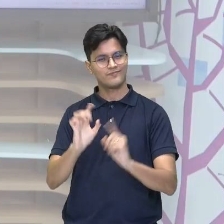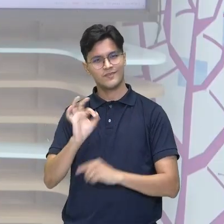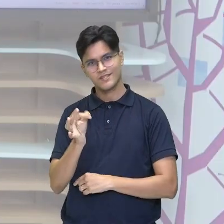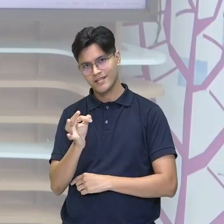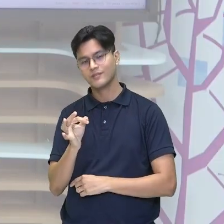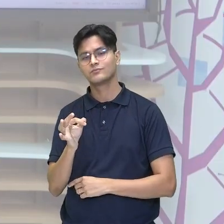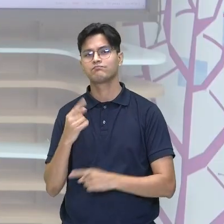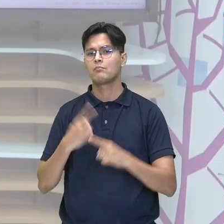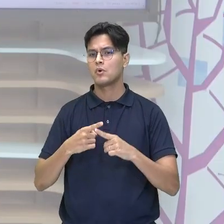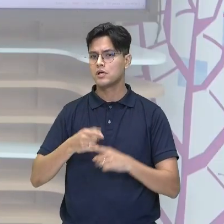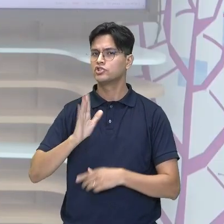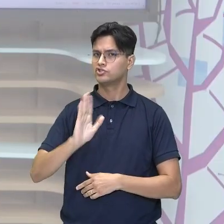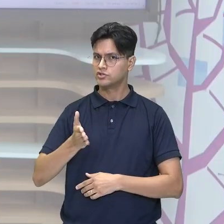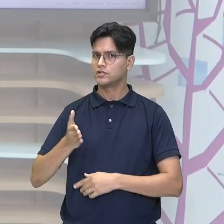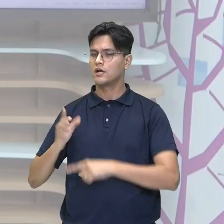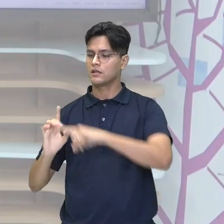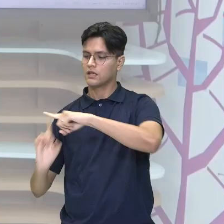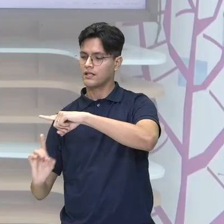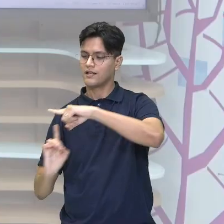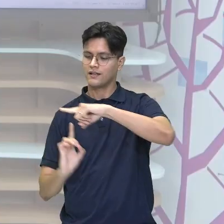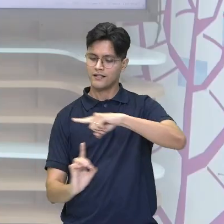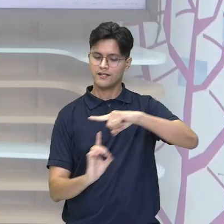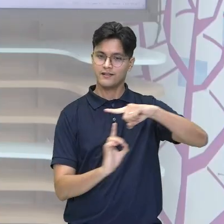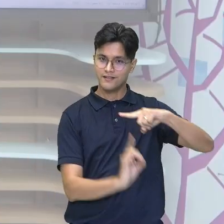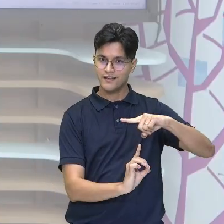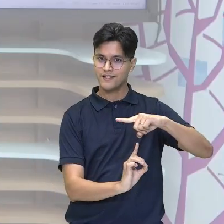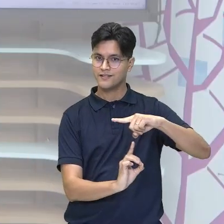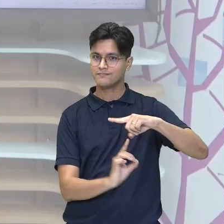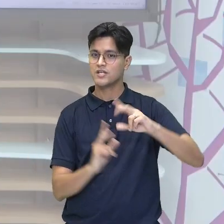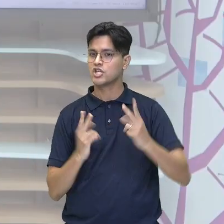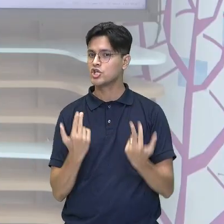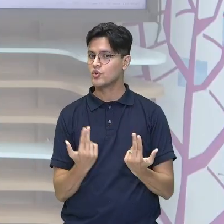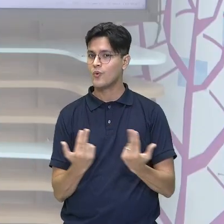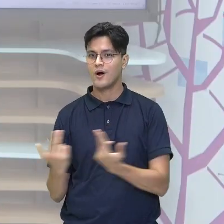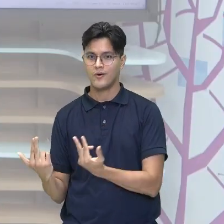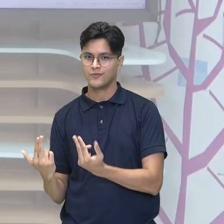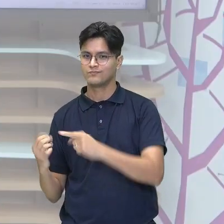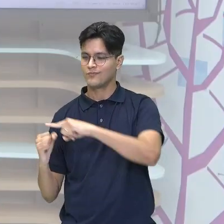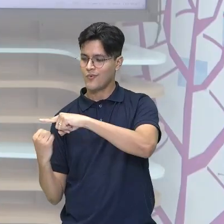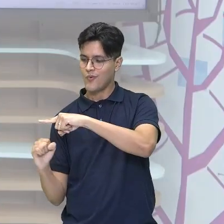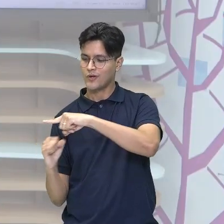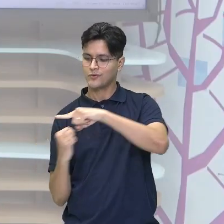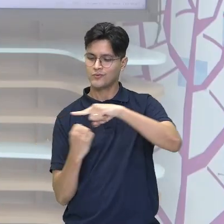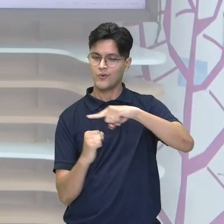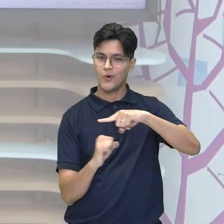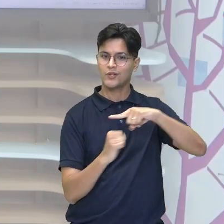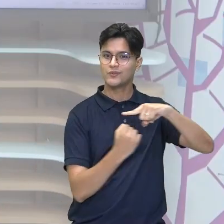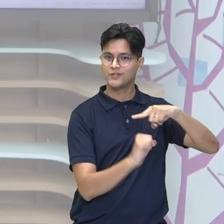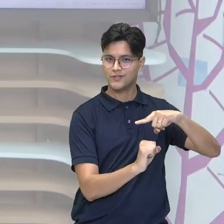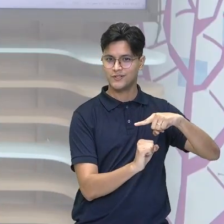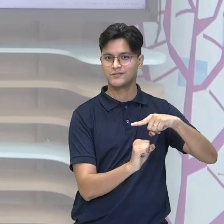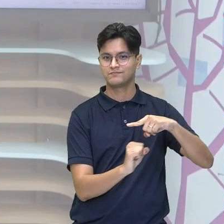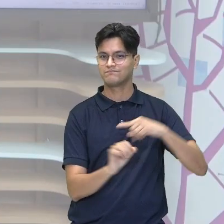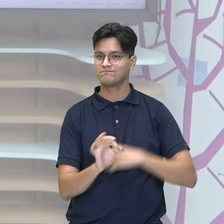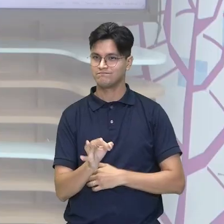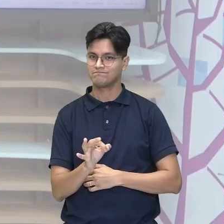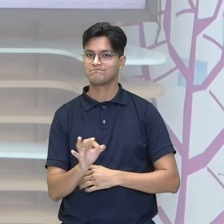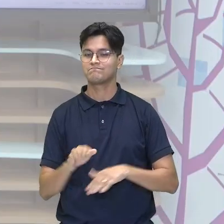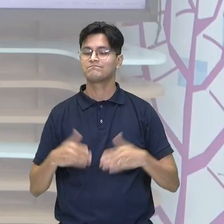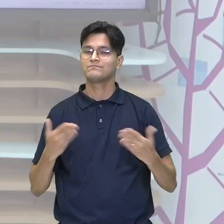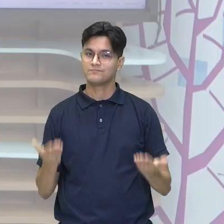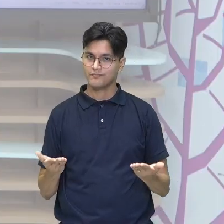Por quê? Porque o denominador de todas elas é o mesmo, né? O mesmo número, que é o número 8, tá